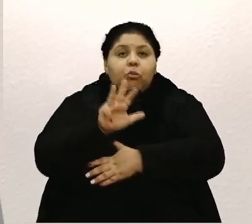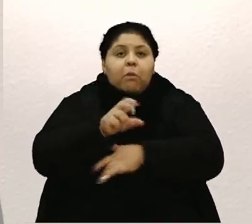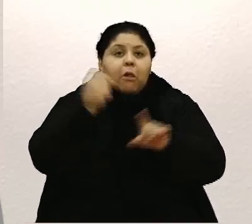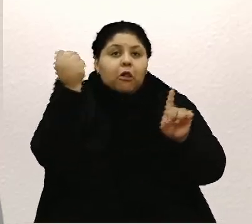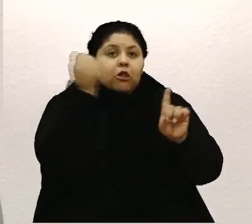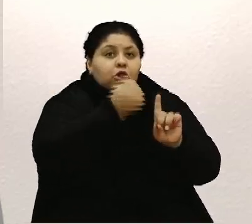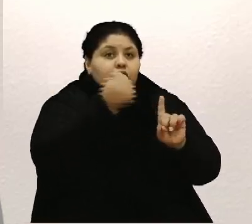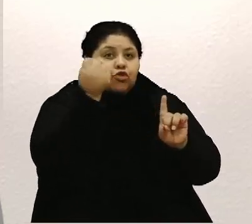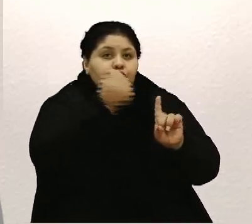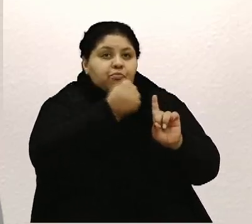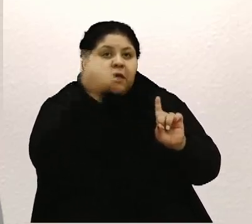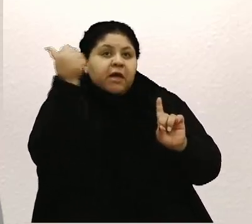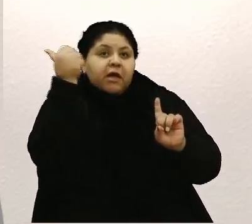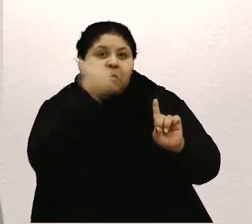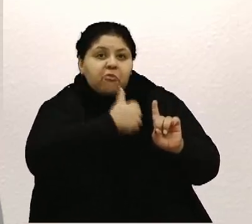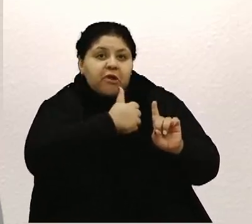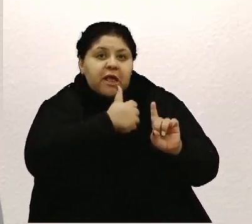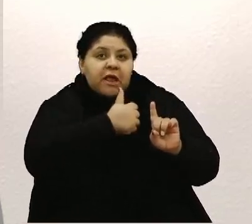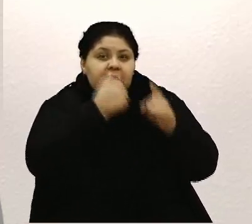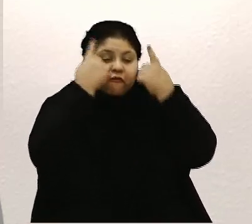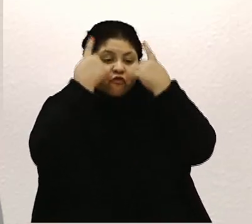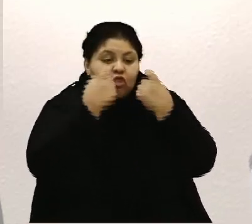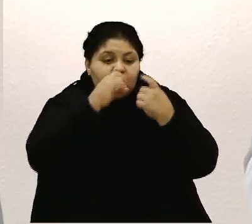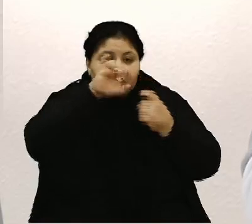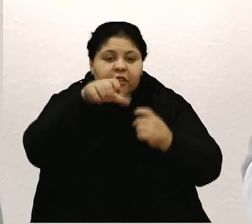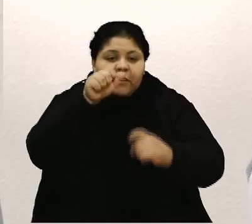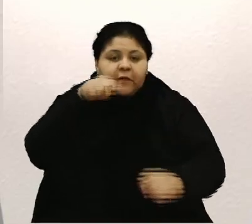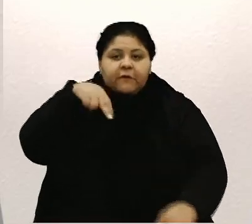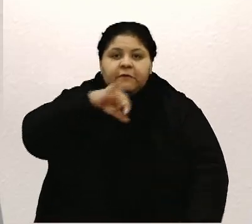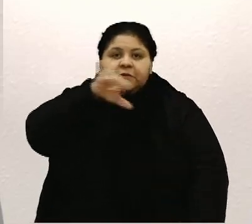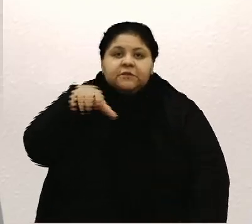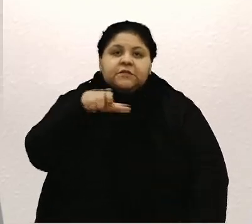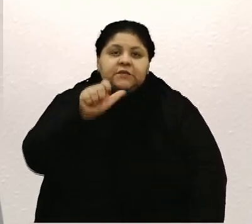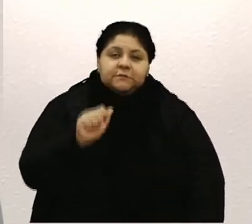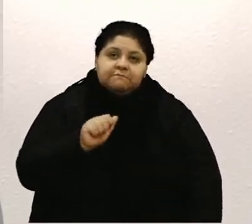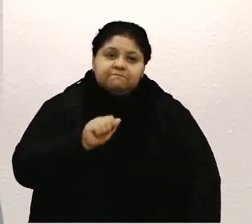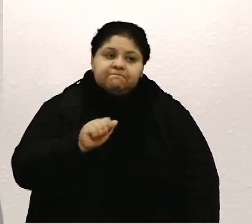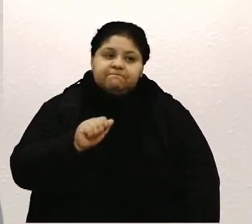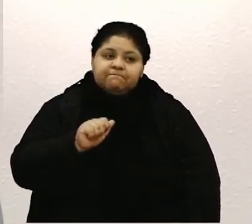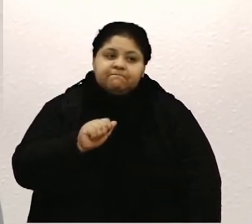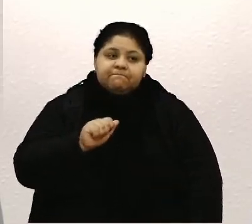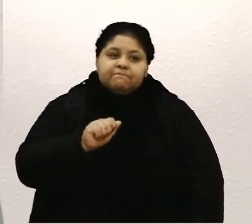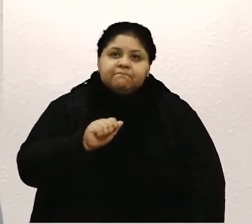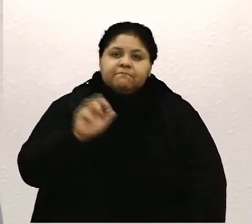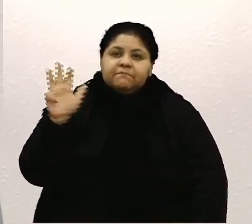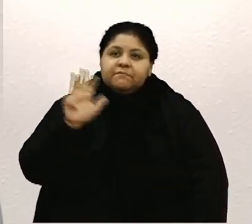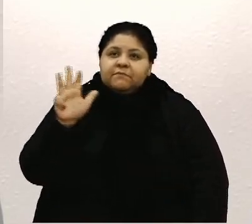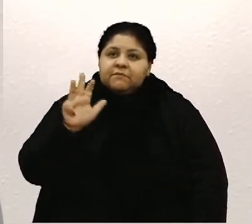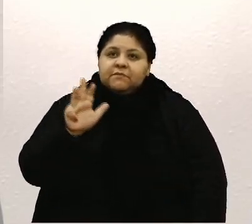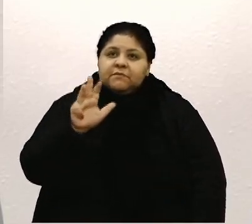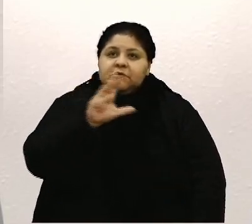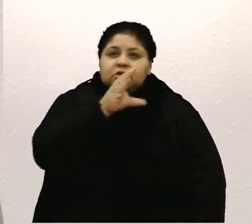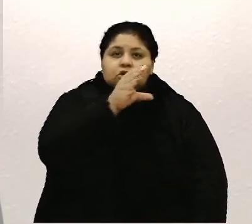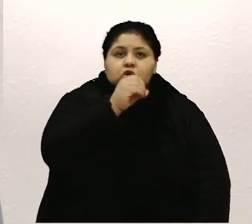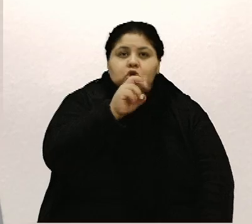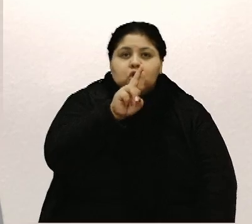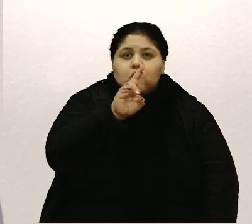e ataca a Janja. A senhora é da turma da bancada do PT, aonde o Lula diz que corintiana